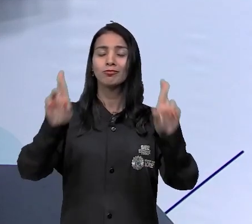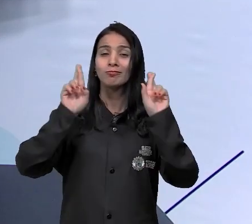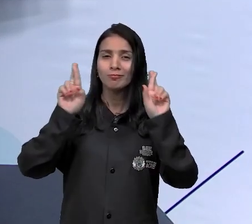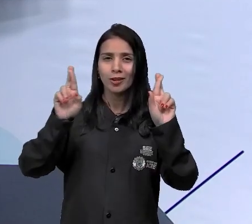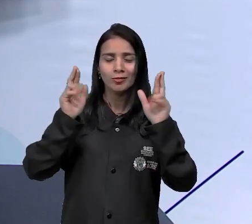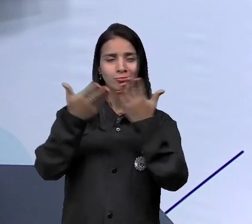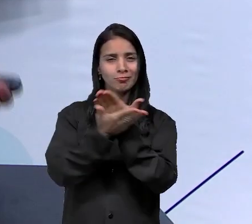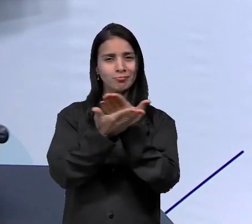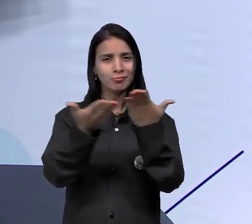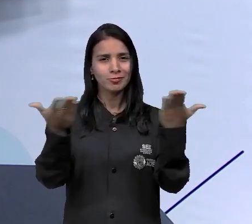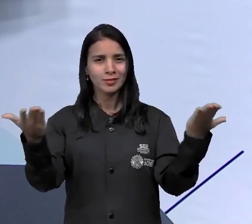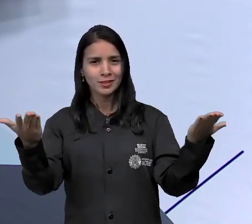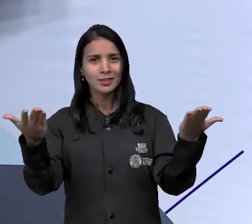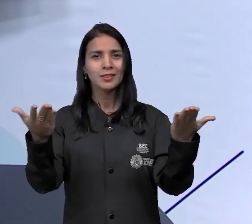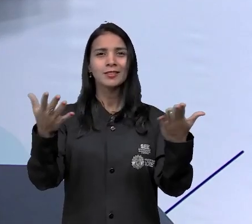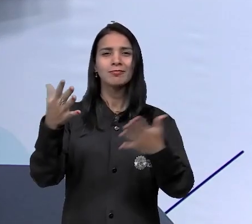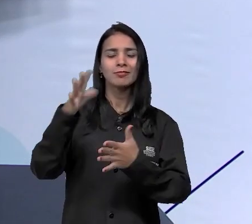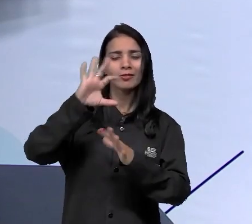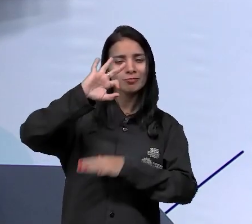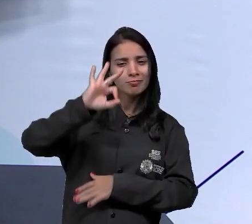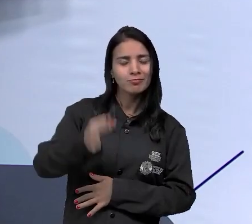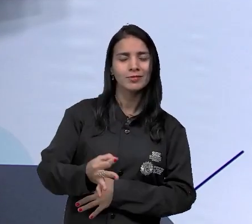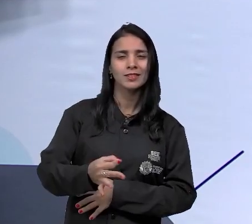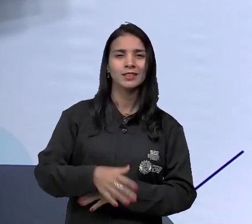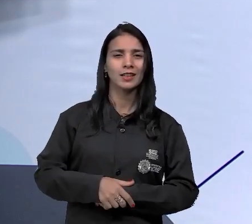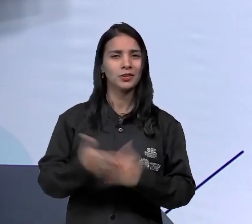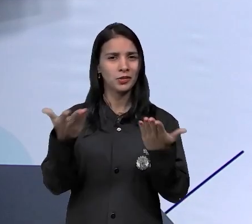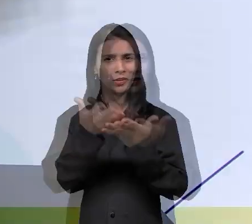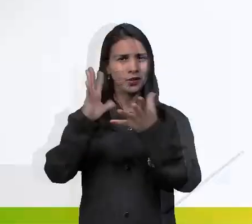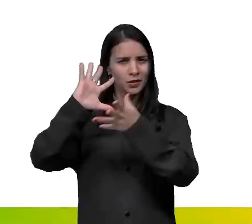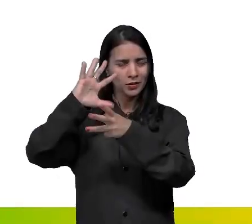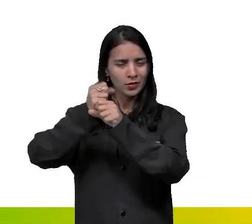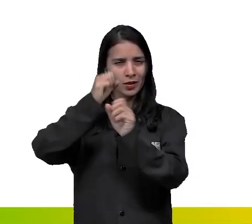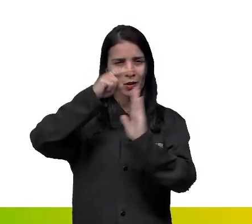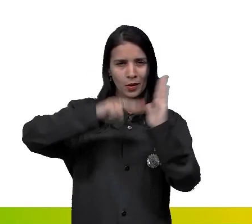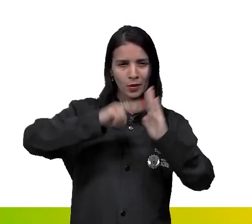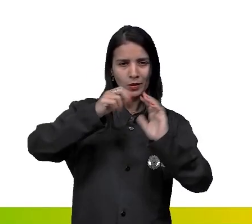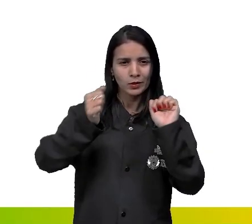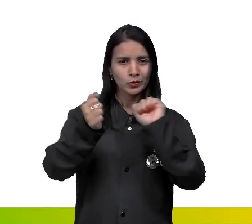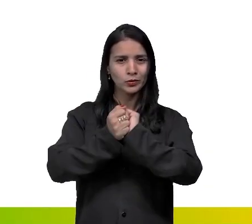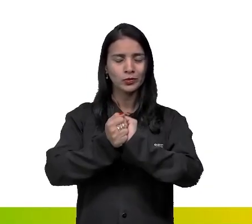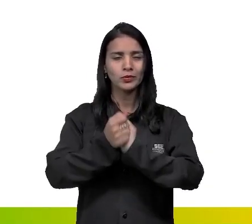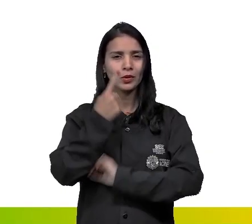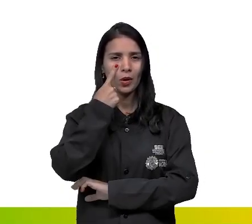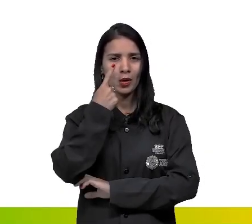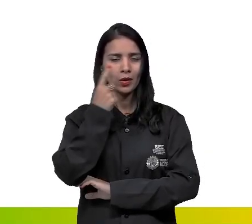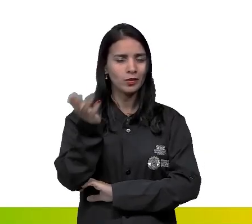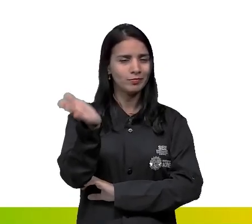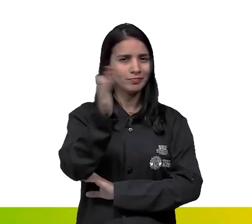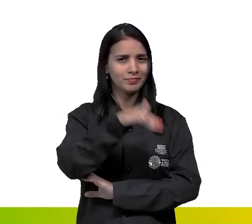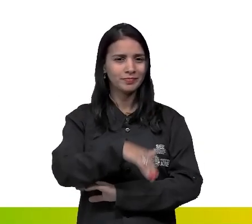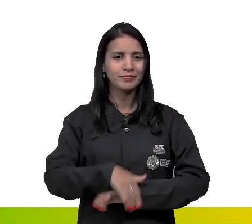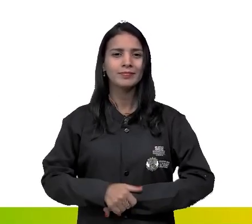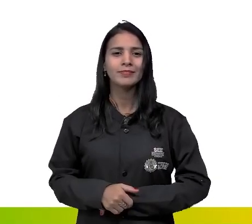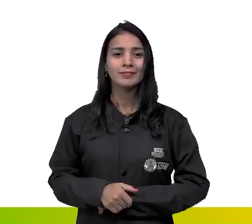acertado. Quero ler aqui o resumo da nossa aula para a gente poder encerrar. Vamos lá, então? Resumo. O